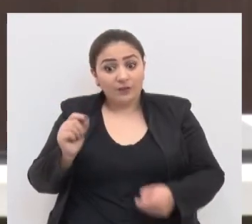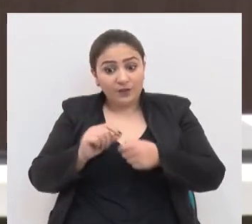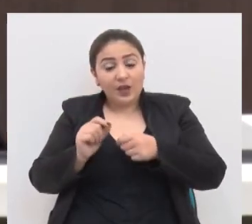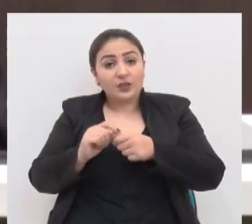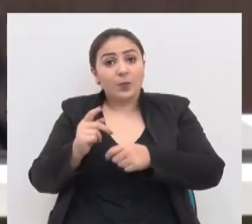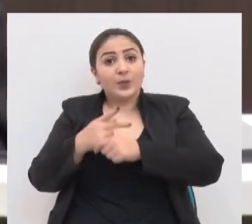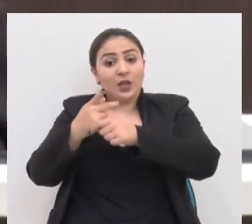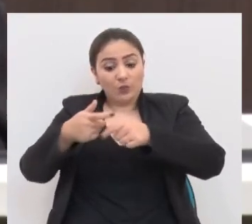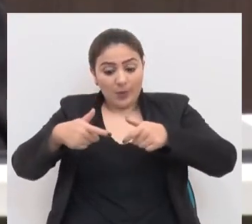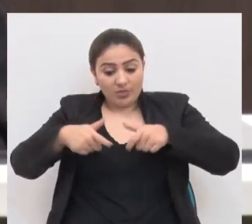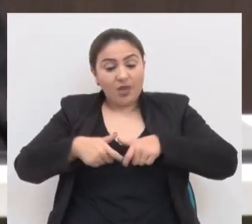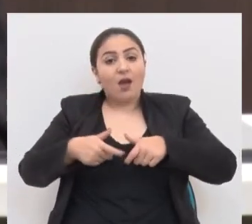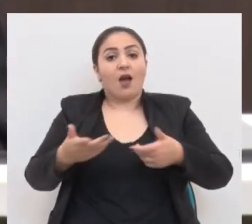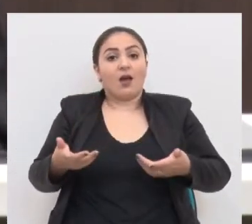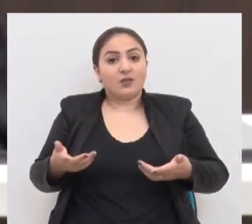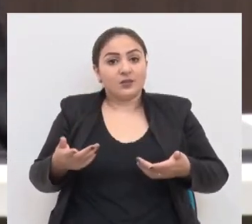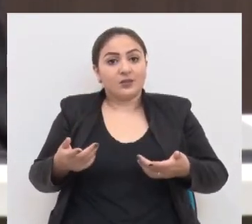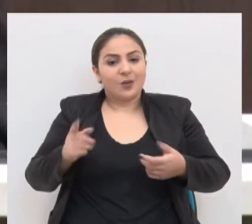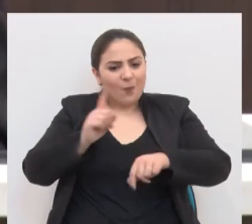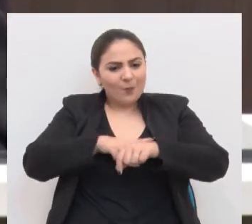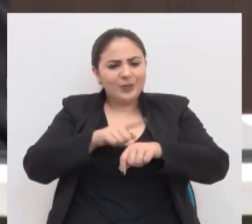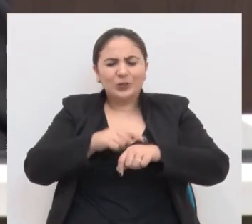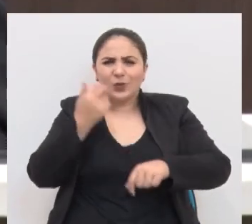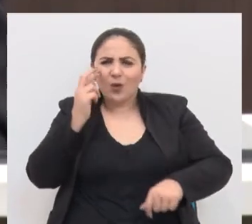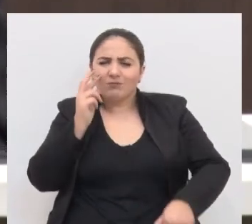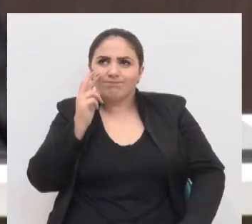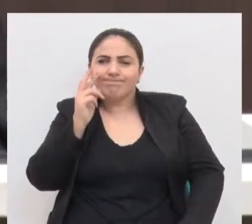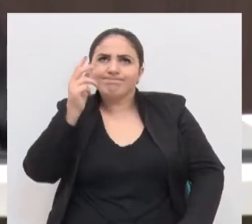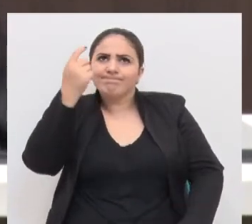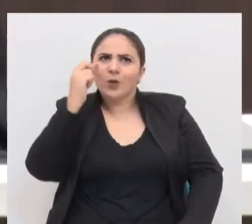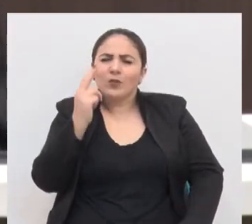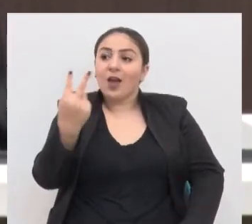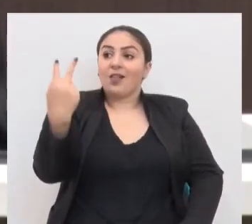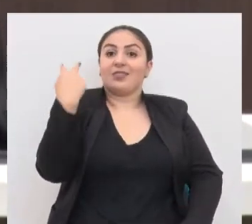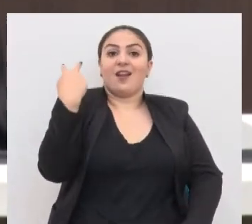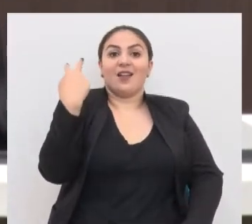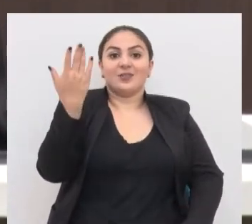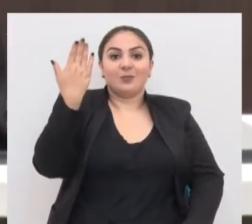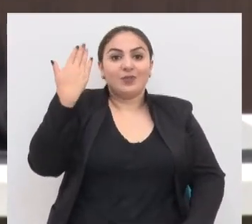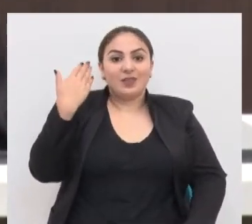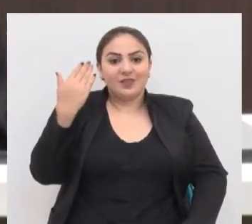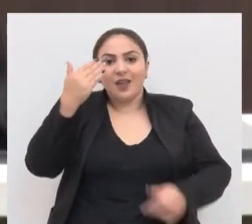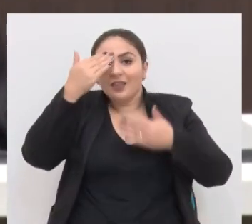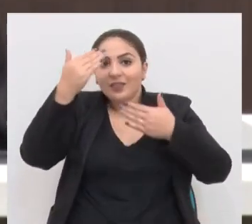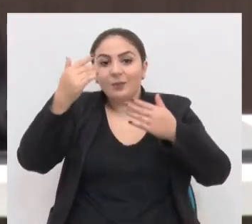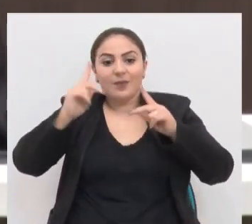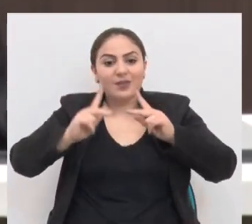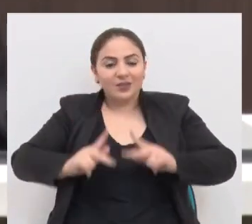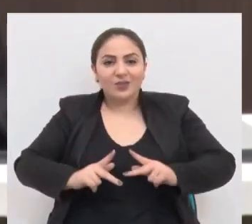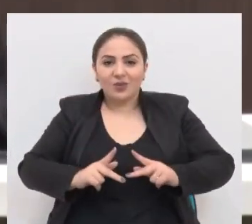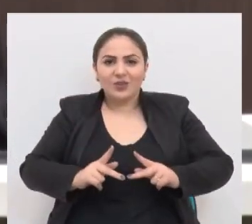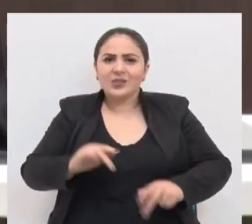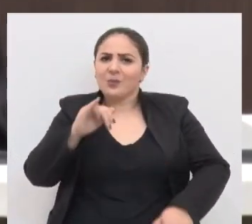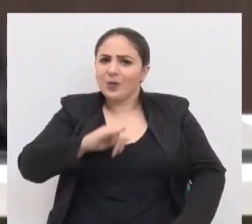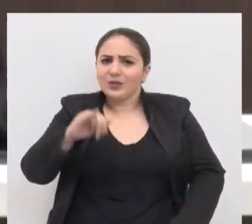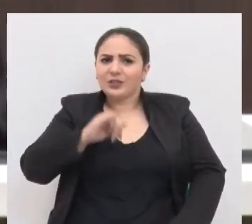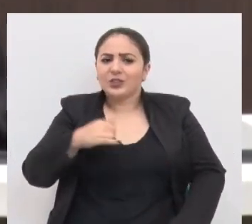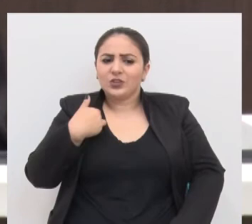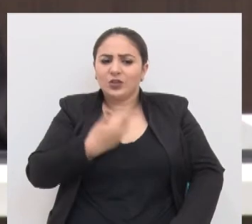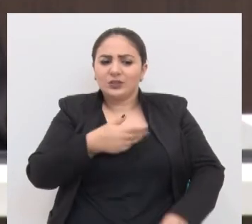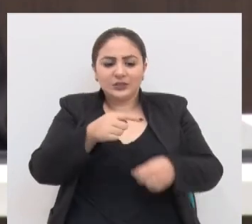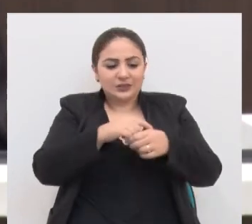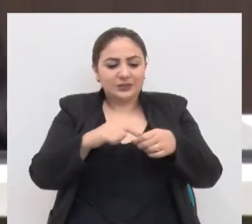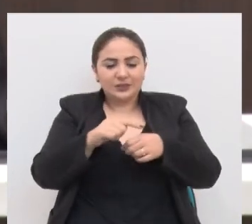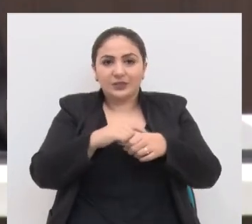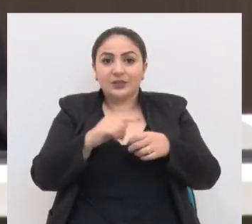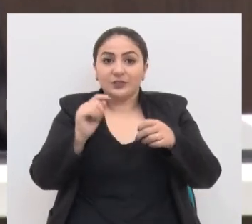Fagundes dos Reis. Então, é o momento de nós olhar um pouco para trás e agradecer aquelas pessoas que fizeram